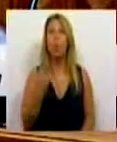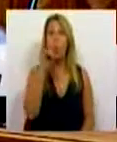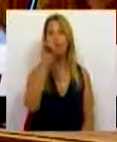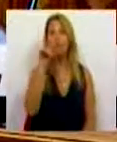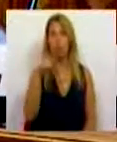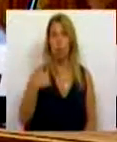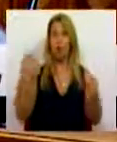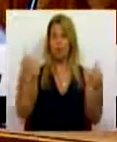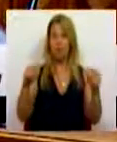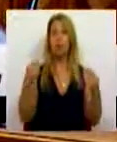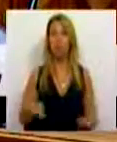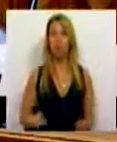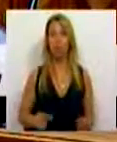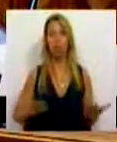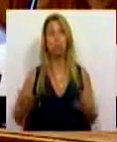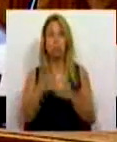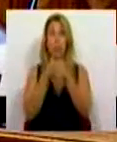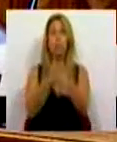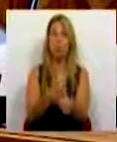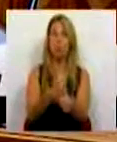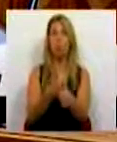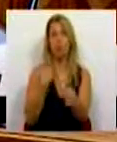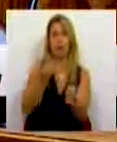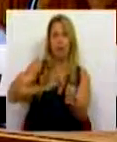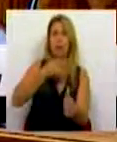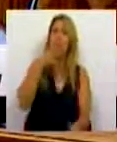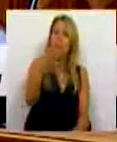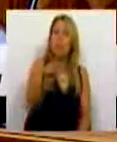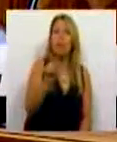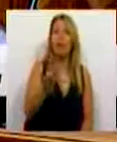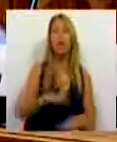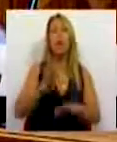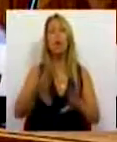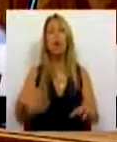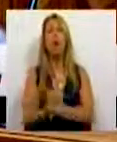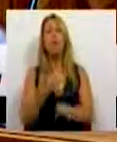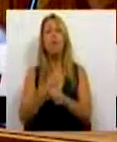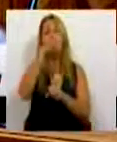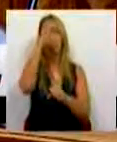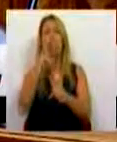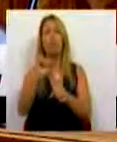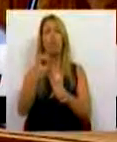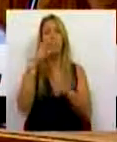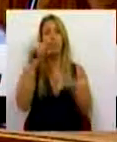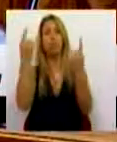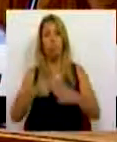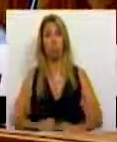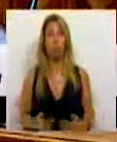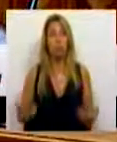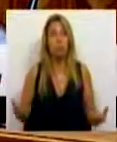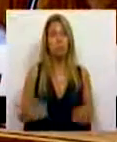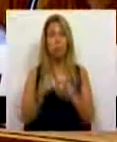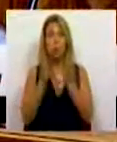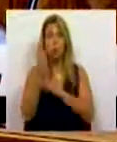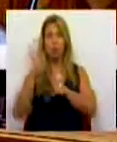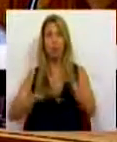tinha e que cumpre dizer aqui é a questão da função pública. E tudo o que tem sido feito e que